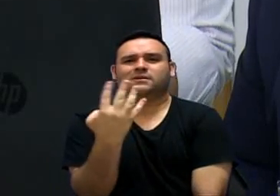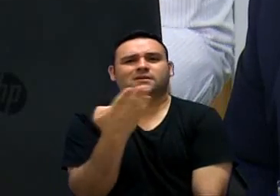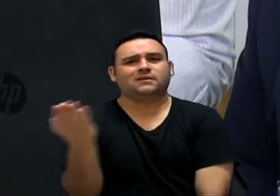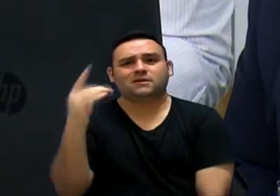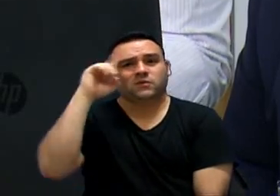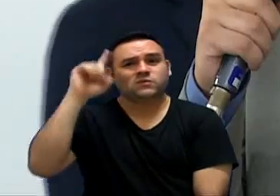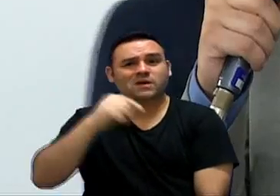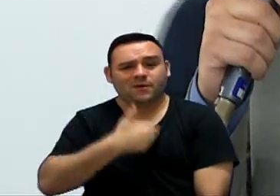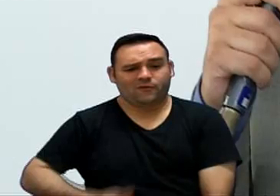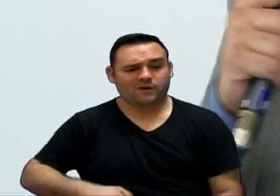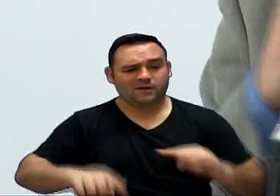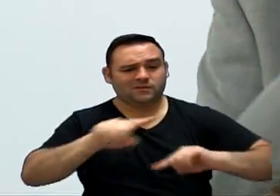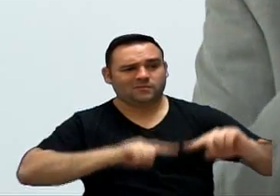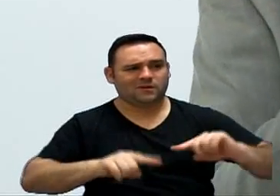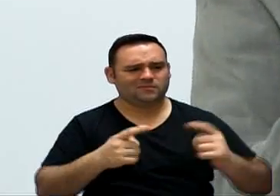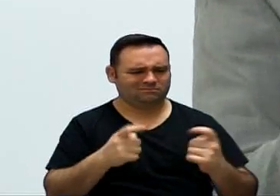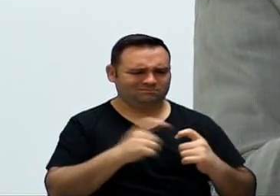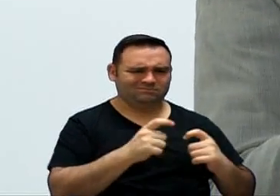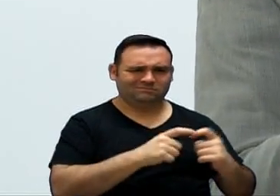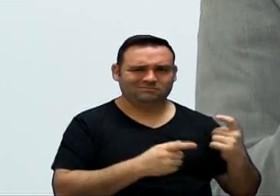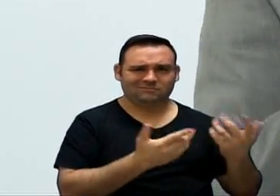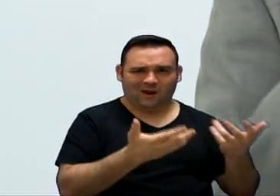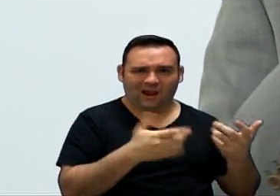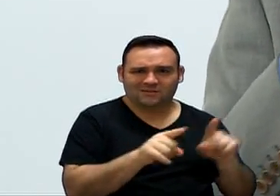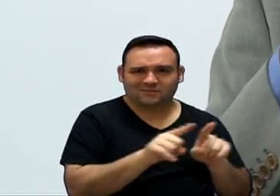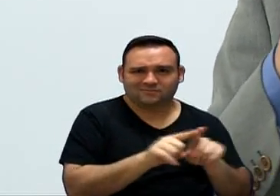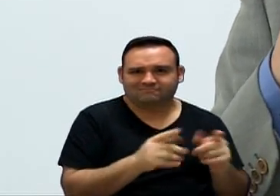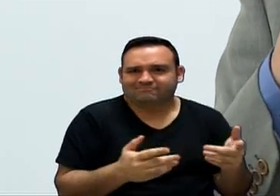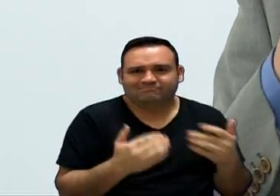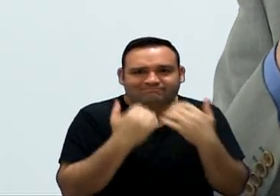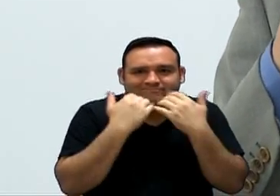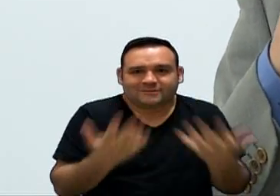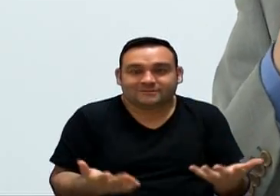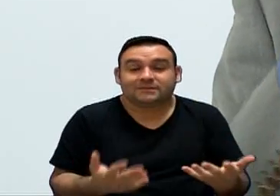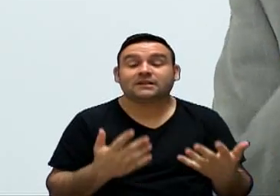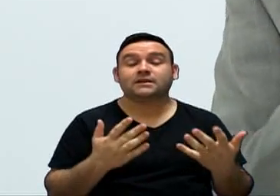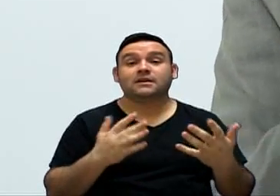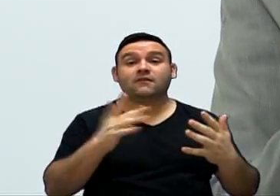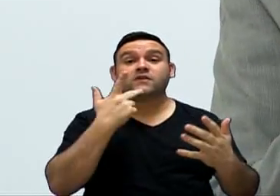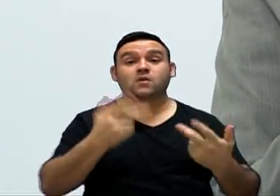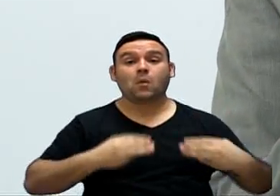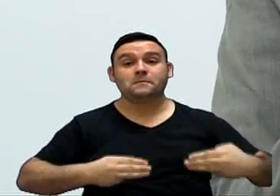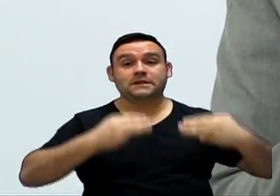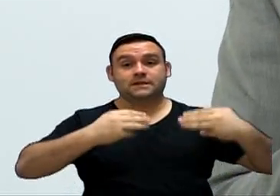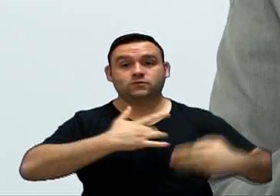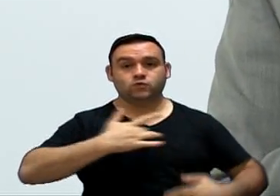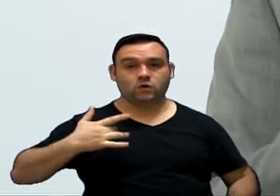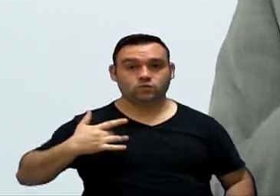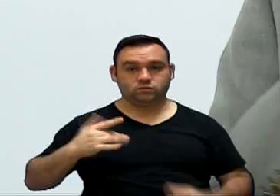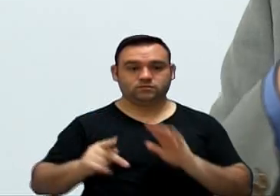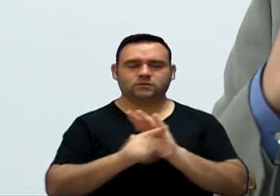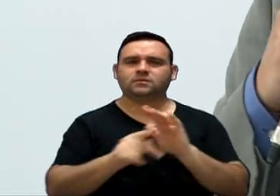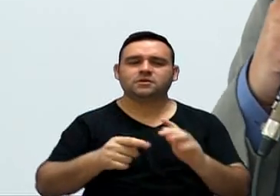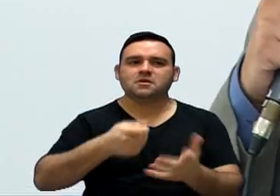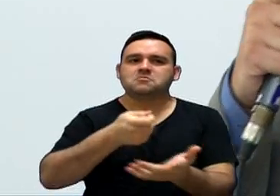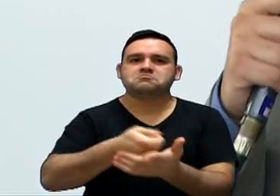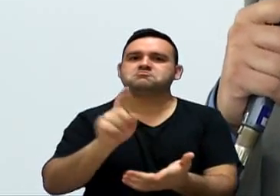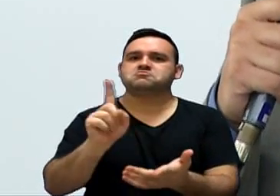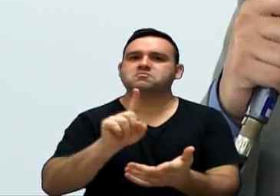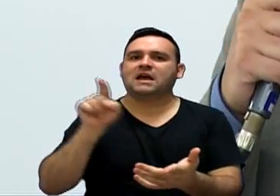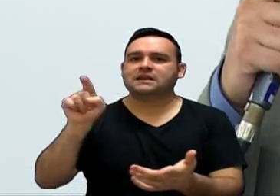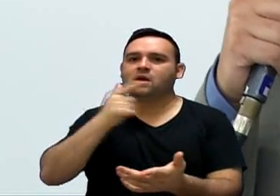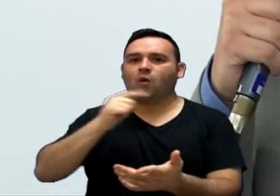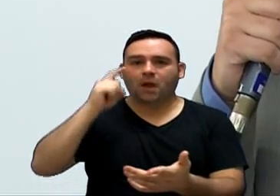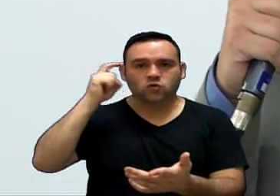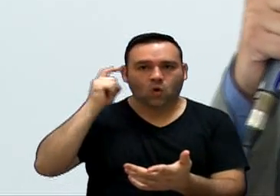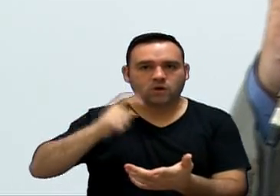sabe governar, quem dirá ser médico. Então, só dizendo que se o ministério, ele falou que o Ministério da Saúde não obrigou, mas ele vai